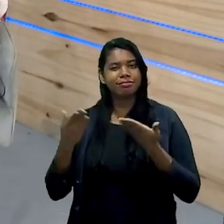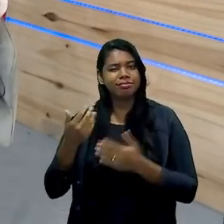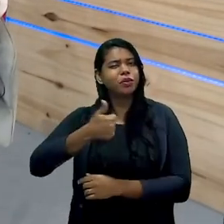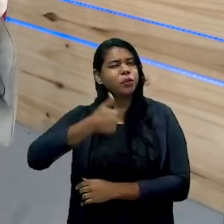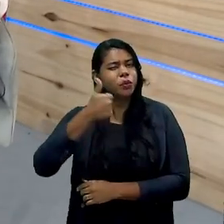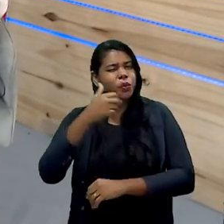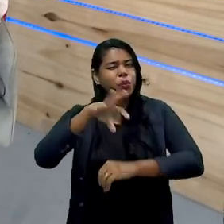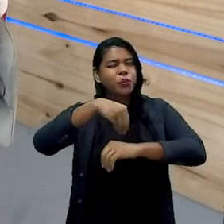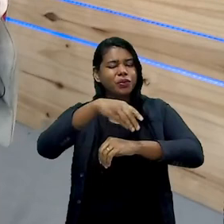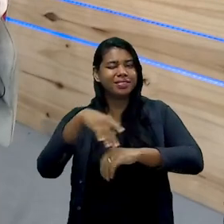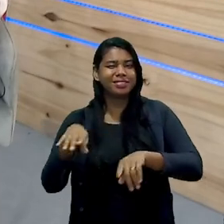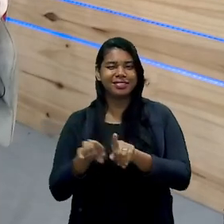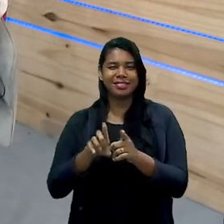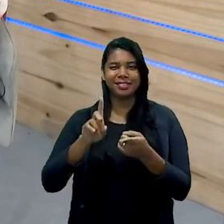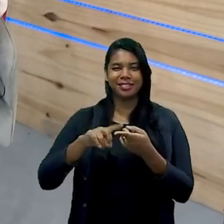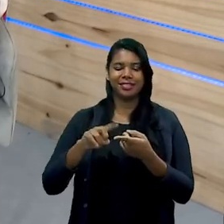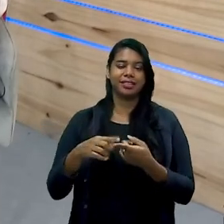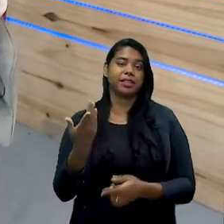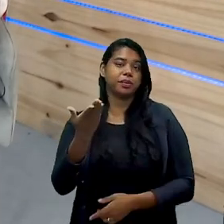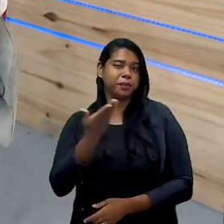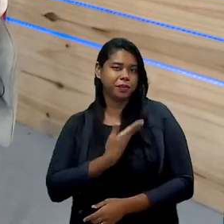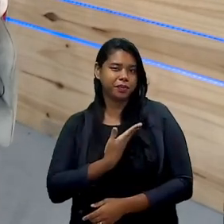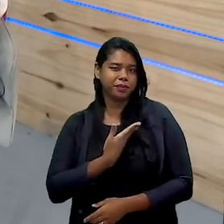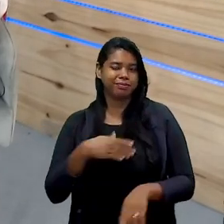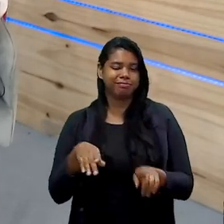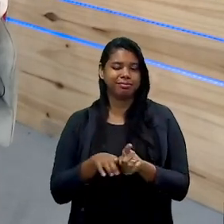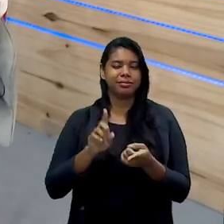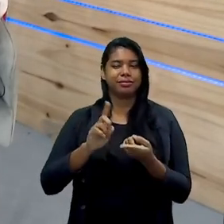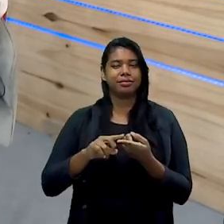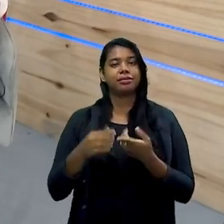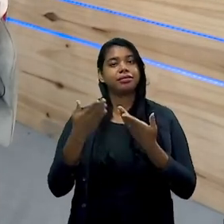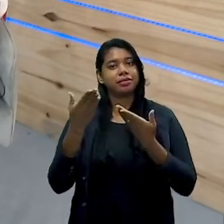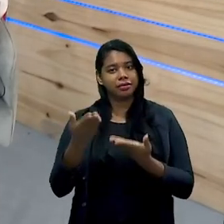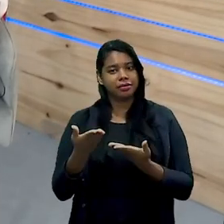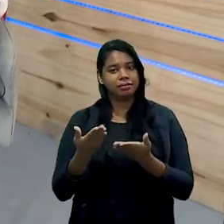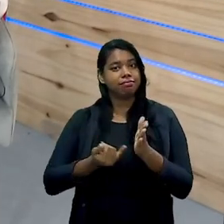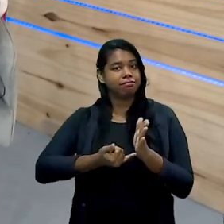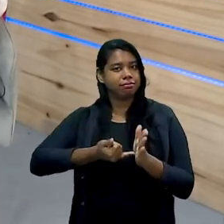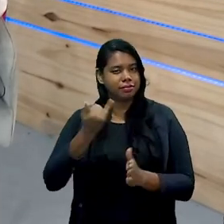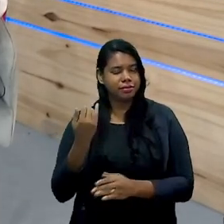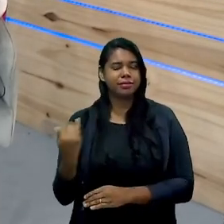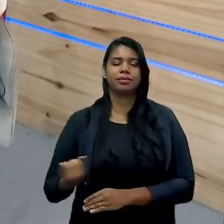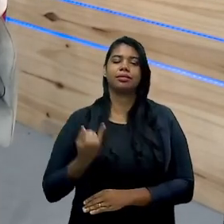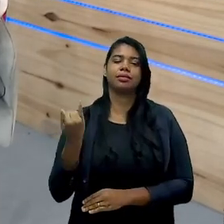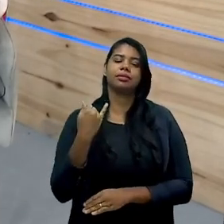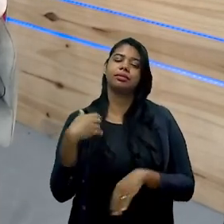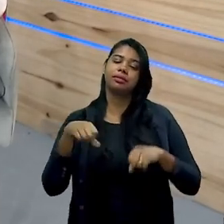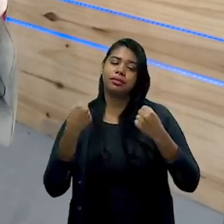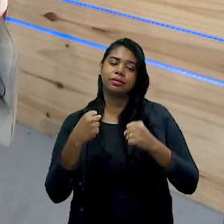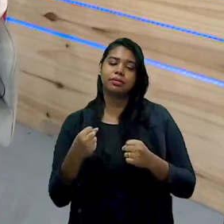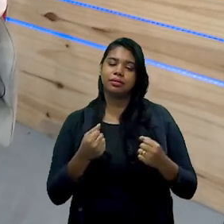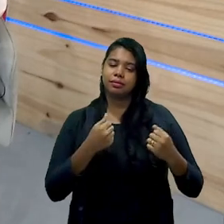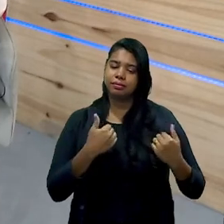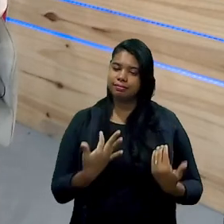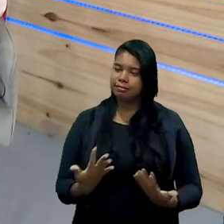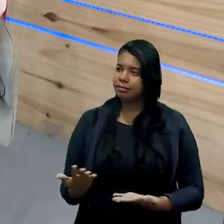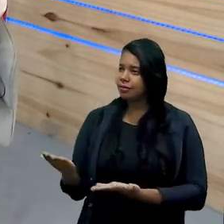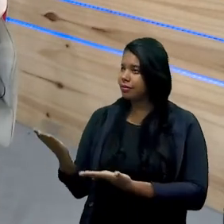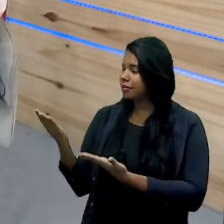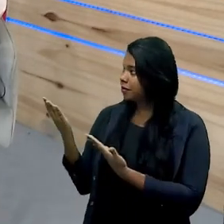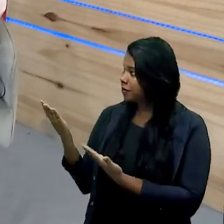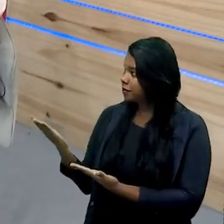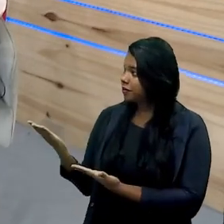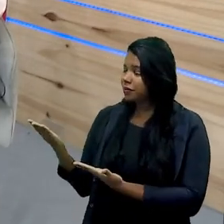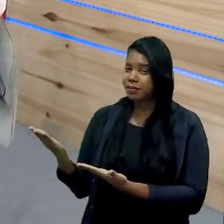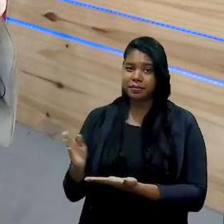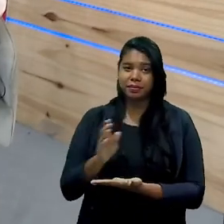lá, compartilha, indica para os amigos. Se você ainda não está inscrito no evento, segue aí o link na descrição do vídeo para que você